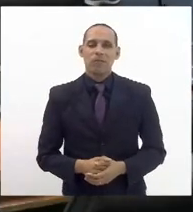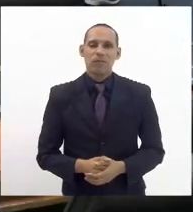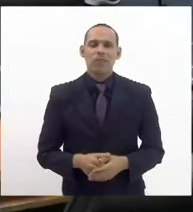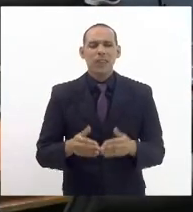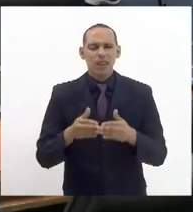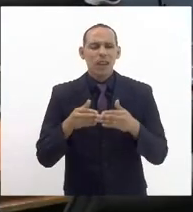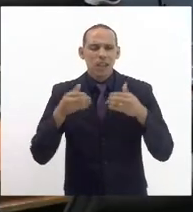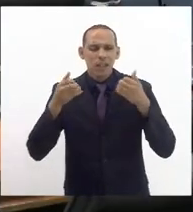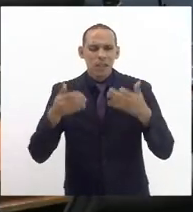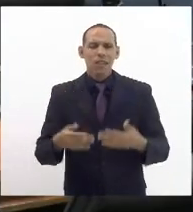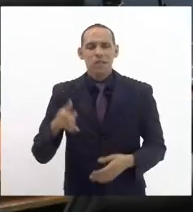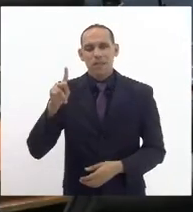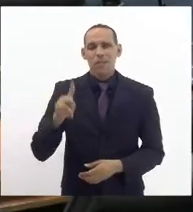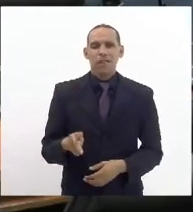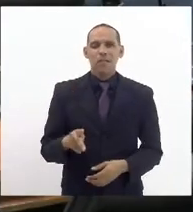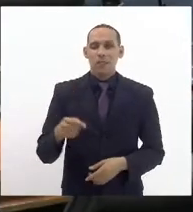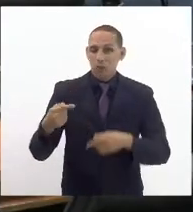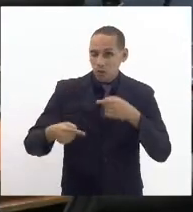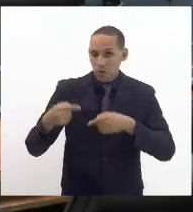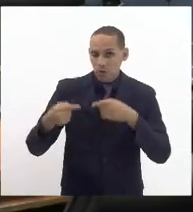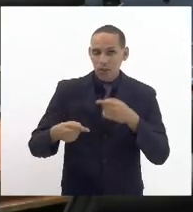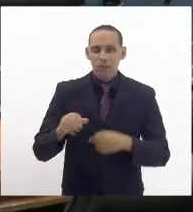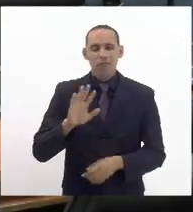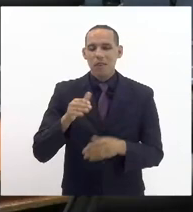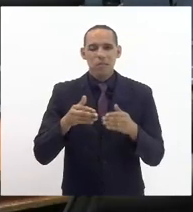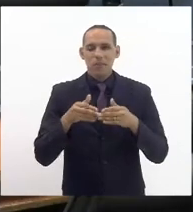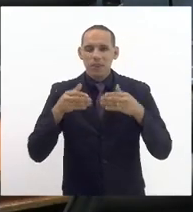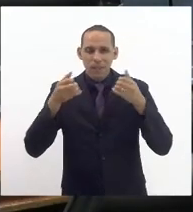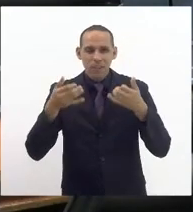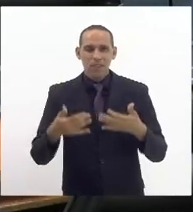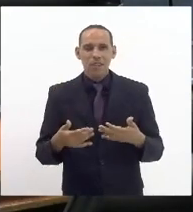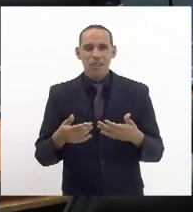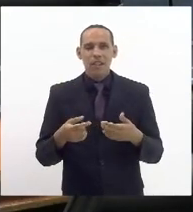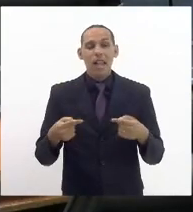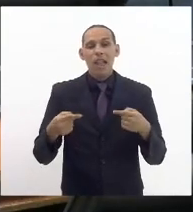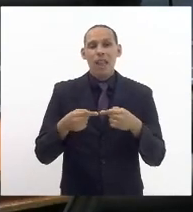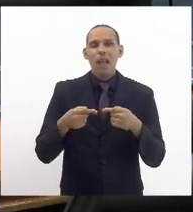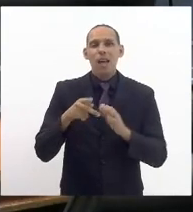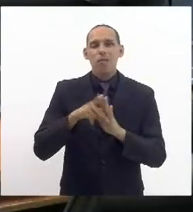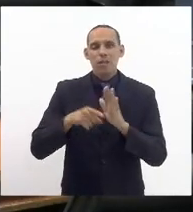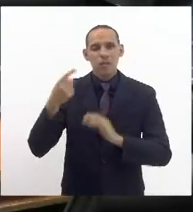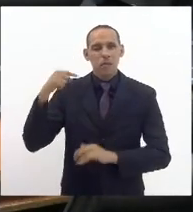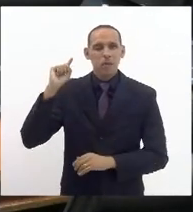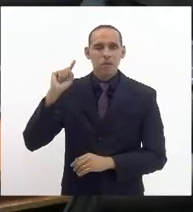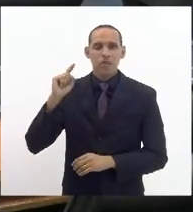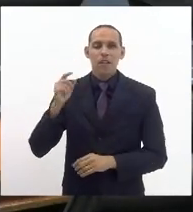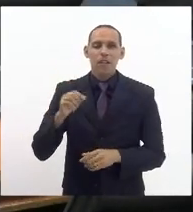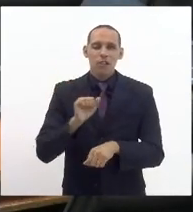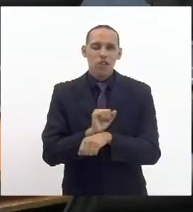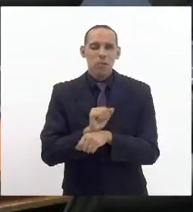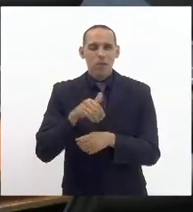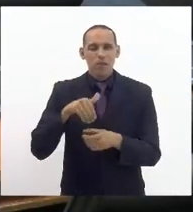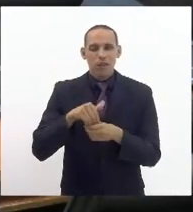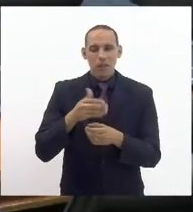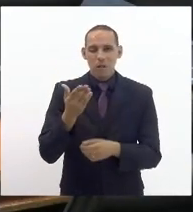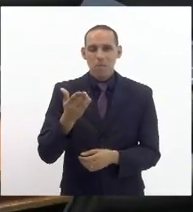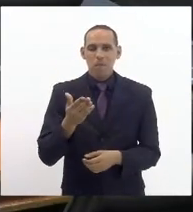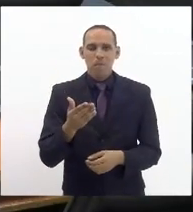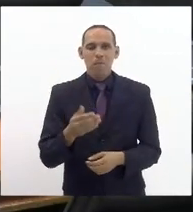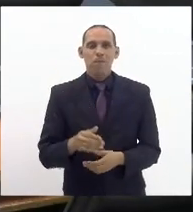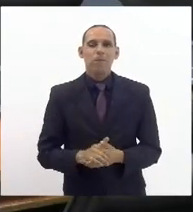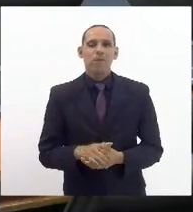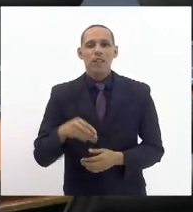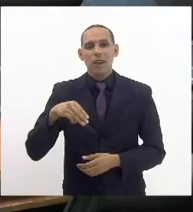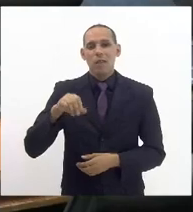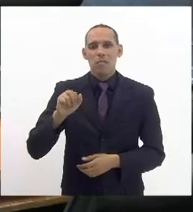Questão de ordem, presidente. É para discutir, deputado? Não, é questão de ordem em relação ao projeto anterior. Eu espero votar isso aí. Questão de ordem, deputado Márcio